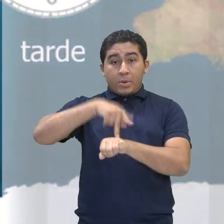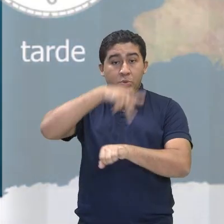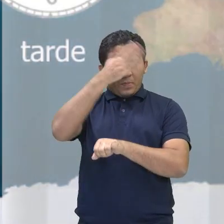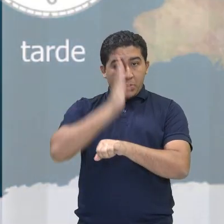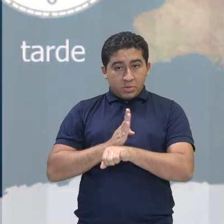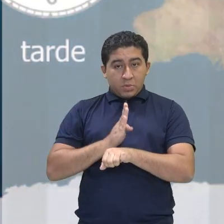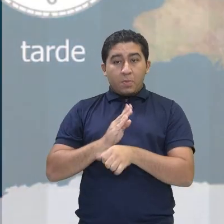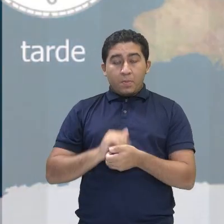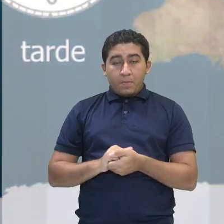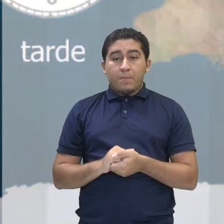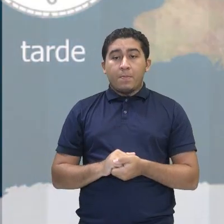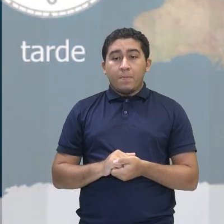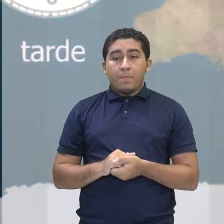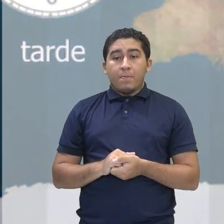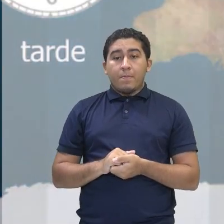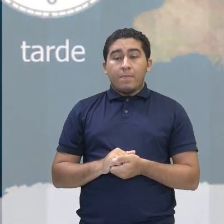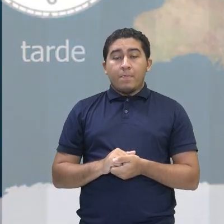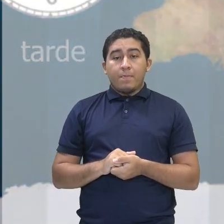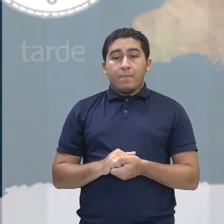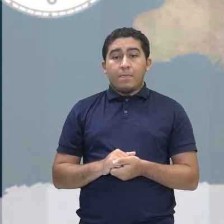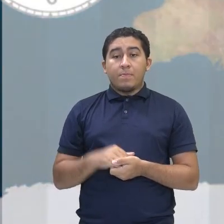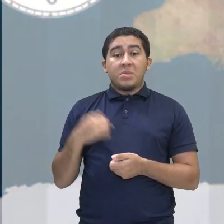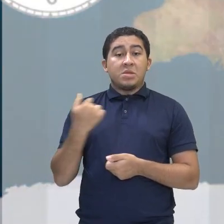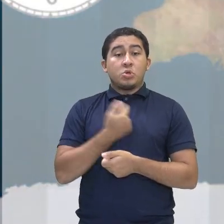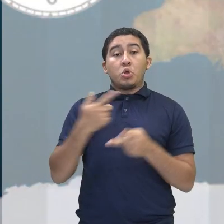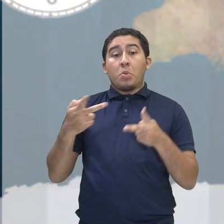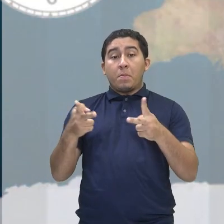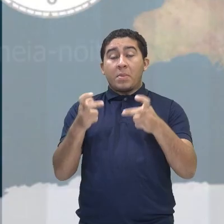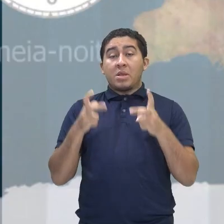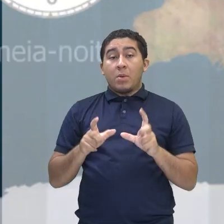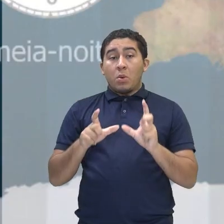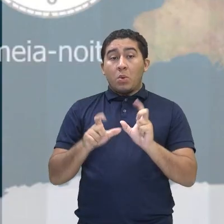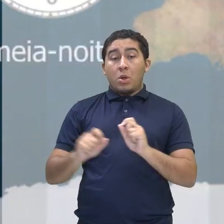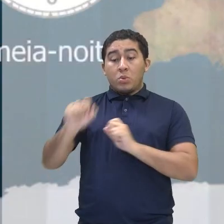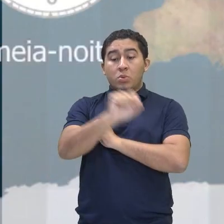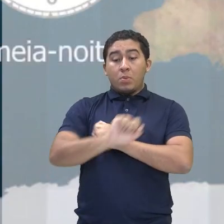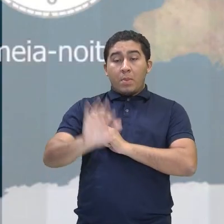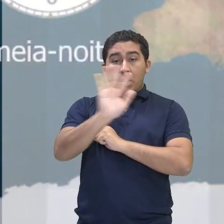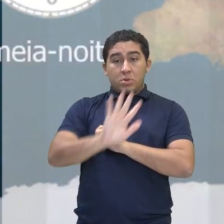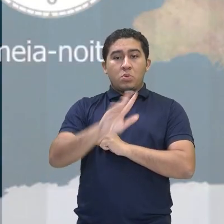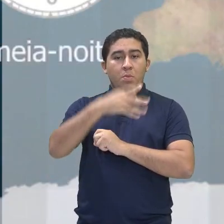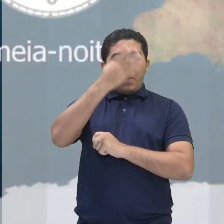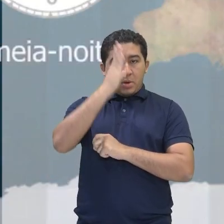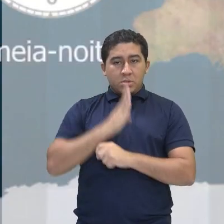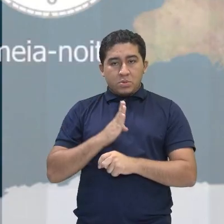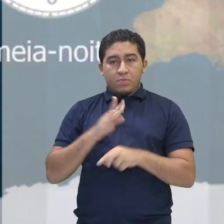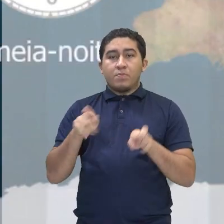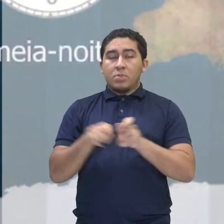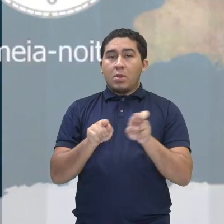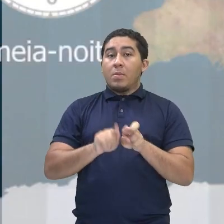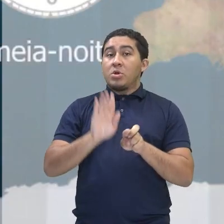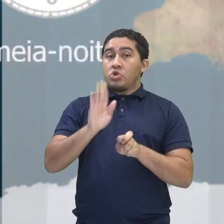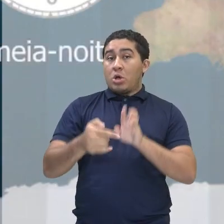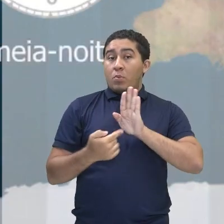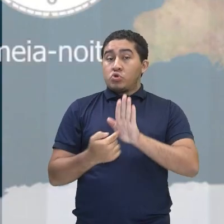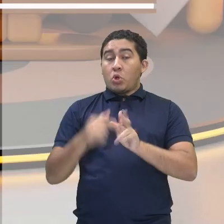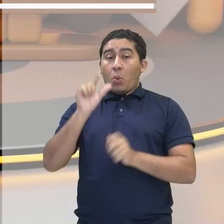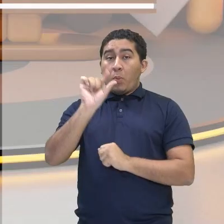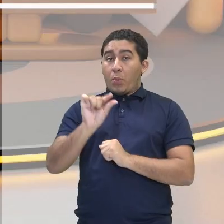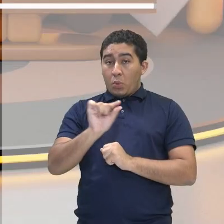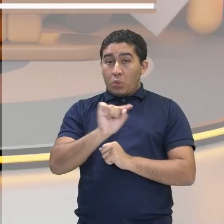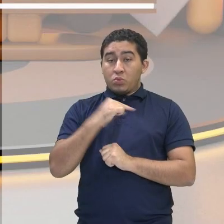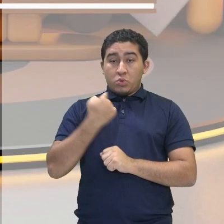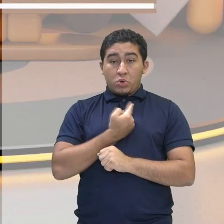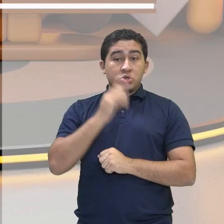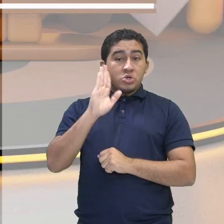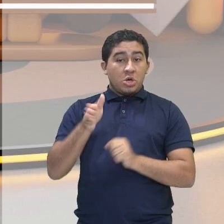observar o território brasileiro. Inclusive, eu já mostrei para vocês um pouco, nós já